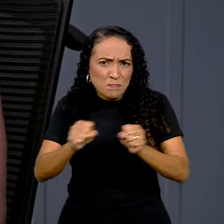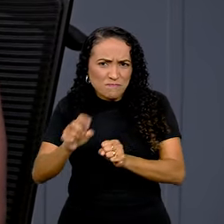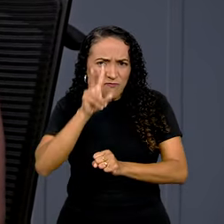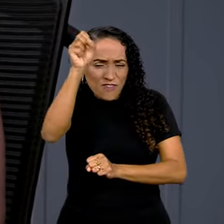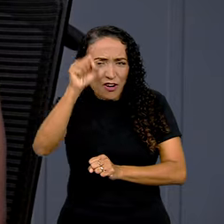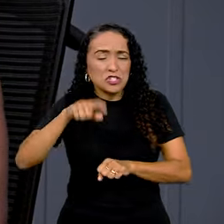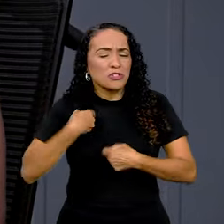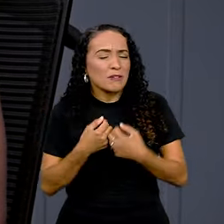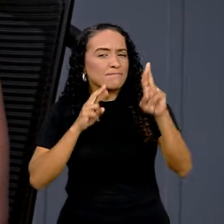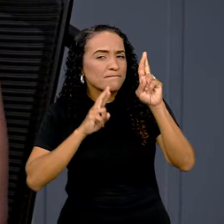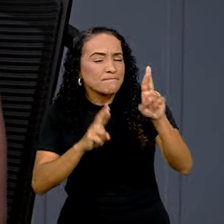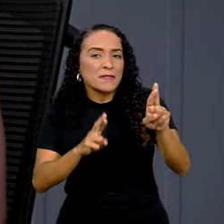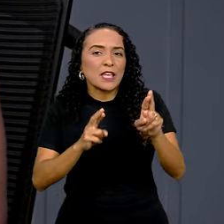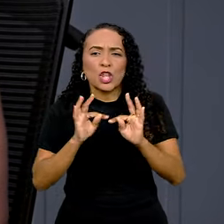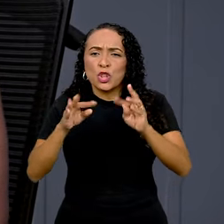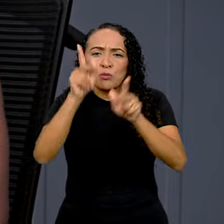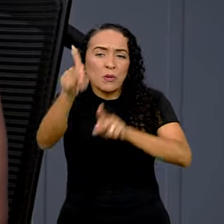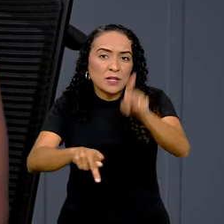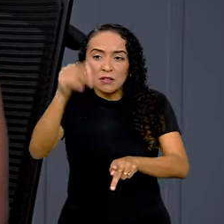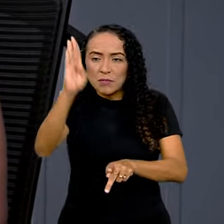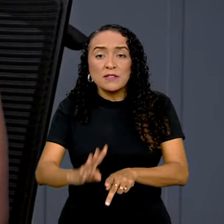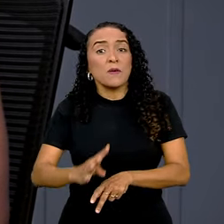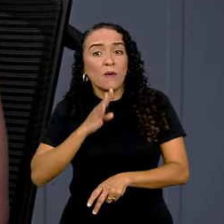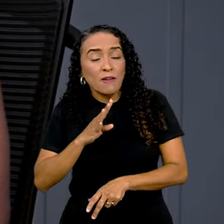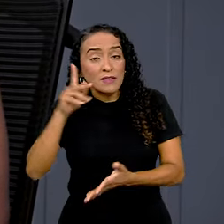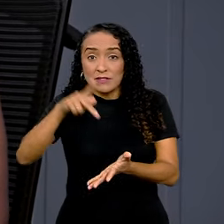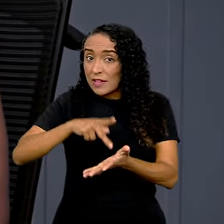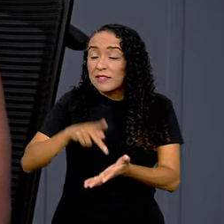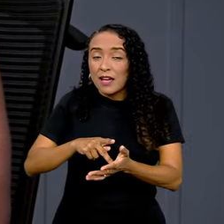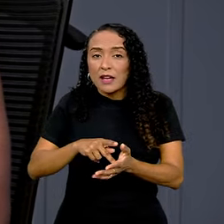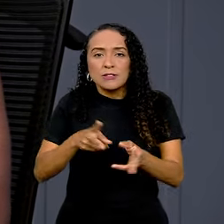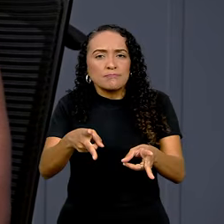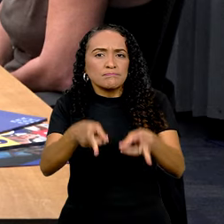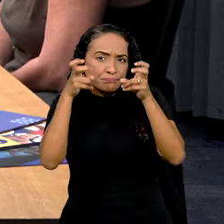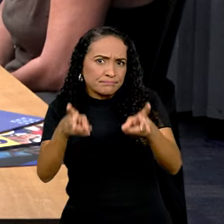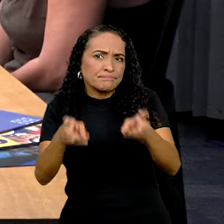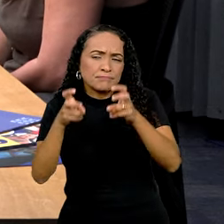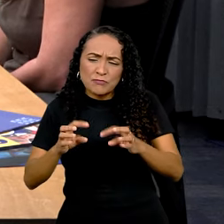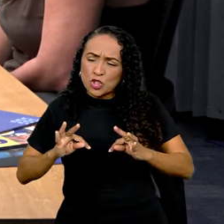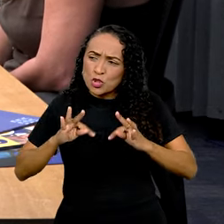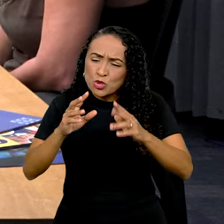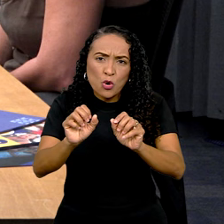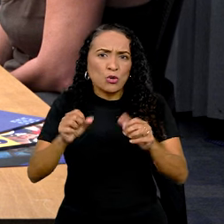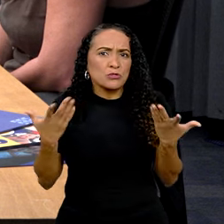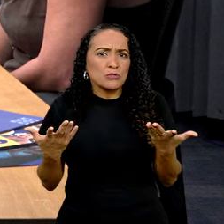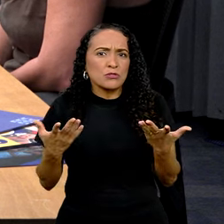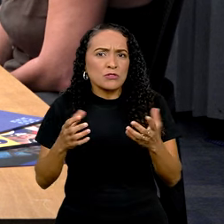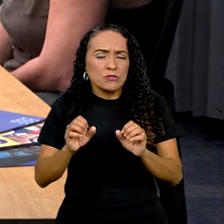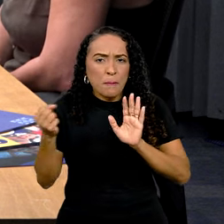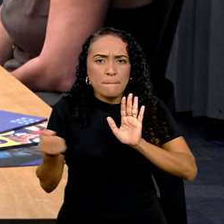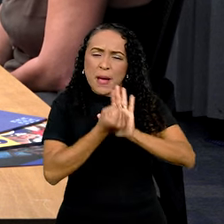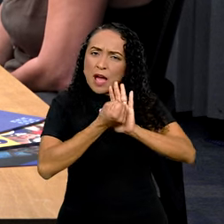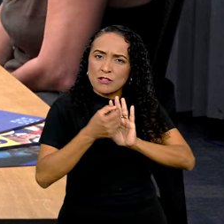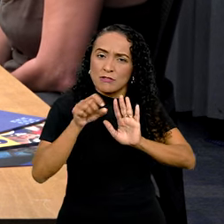instrumento potente e que a gente espera que toda a população brasileira conheça né perceba todas as todos